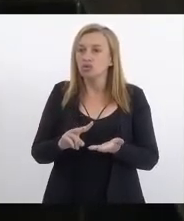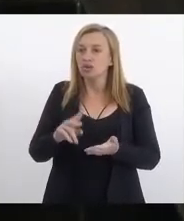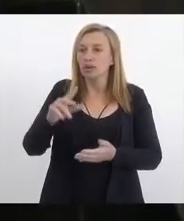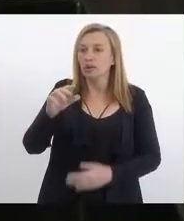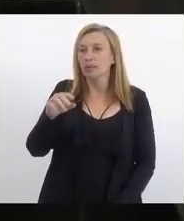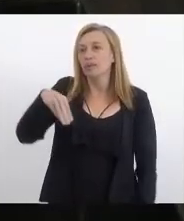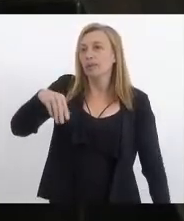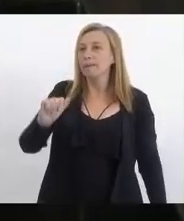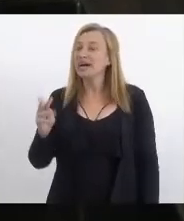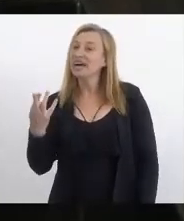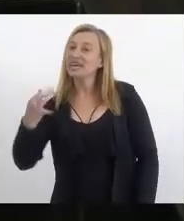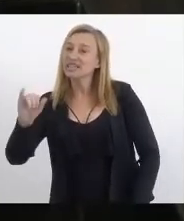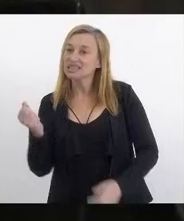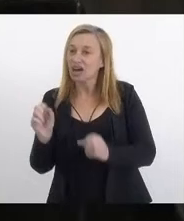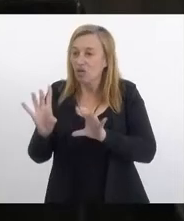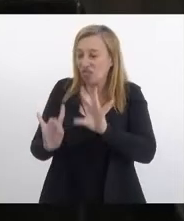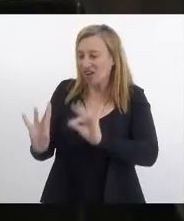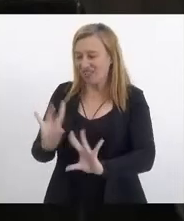manguezal, de uma área de mangue,